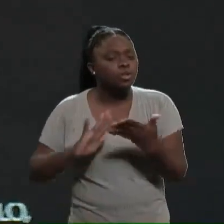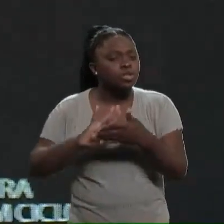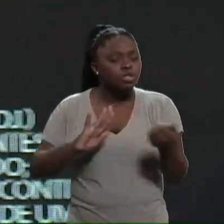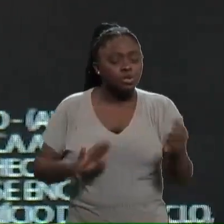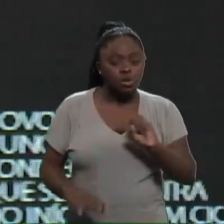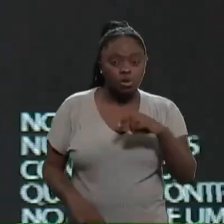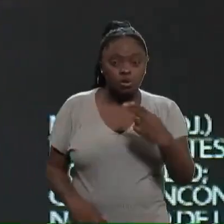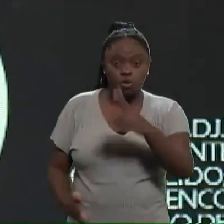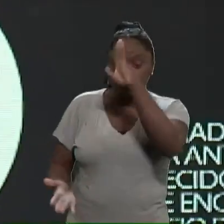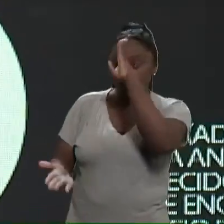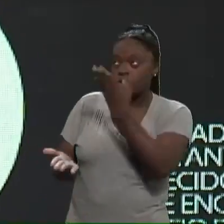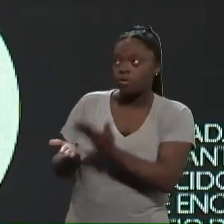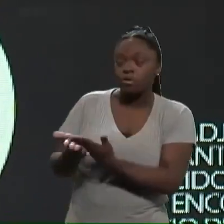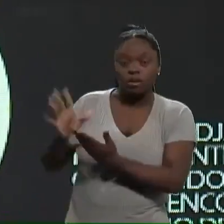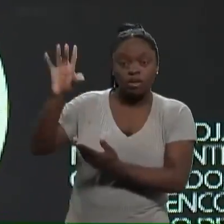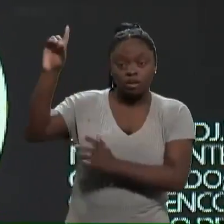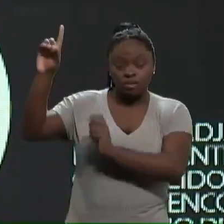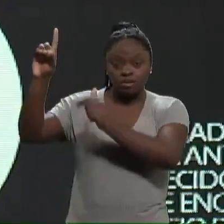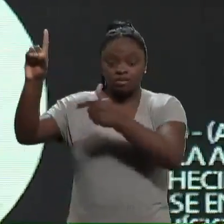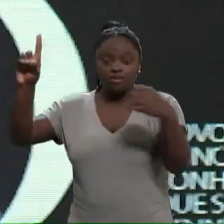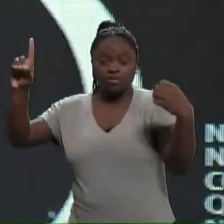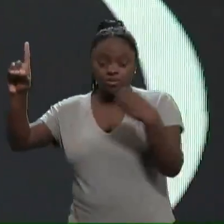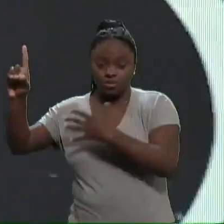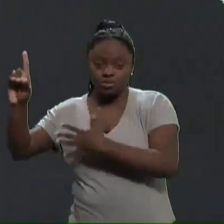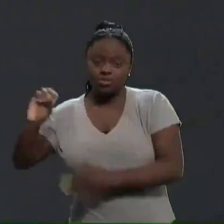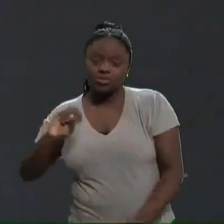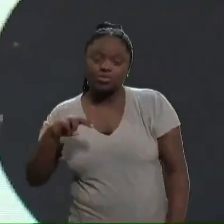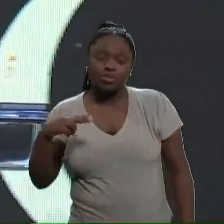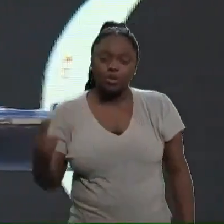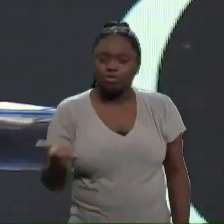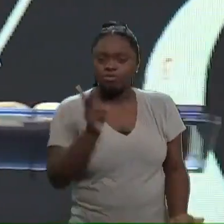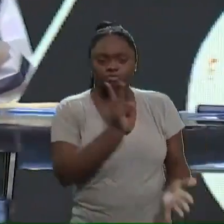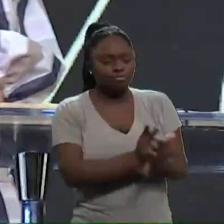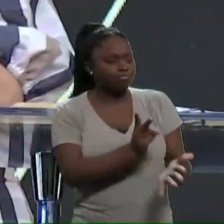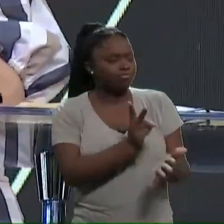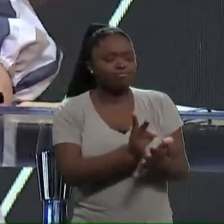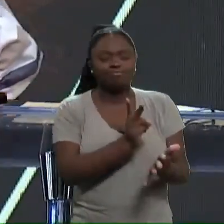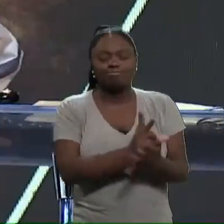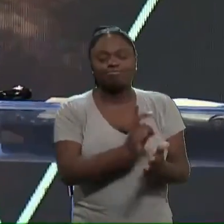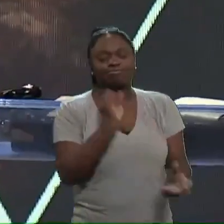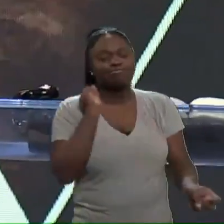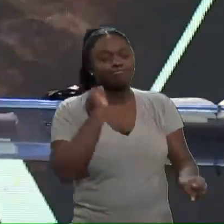você confia em quem produz o novo, ou você fica no mesmo lugar.